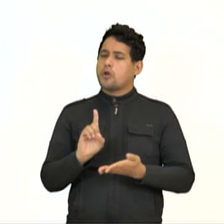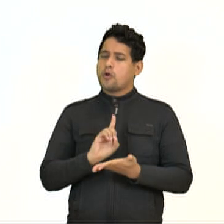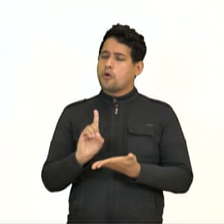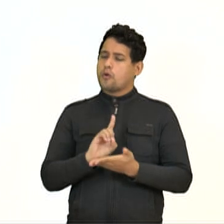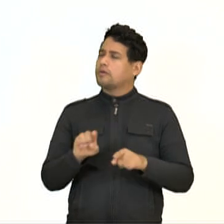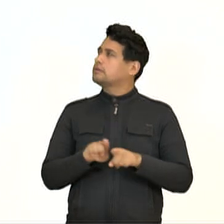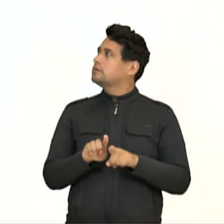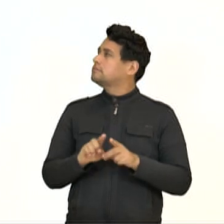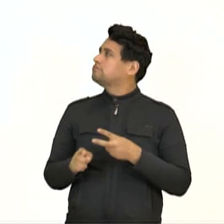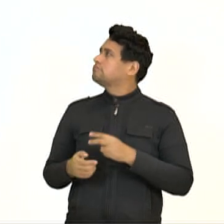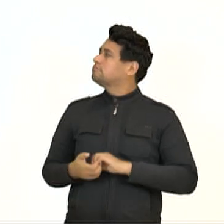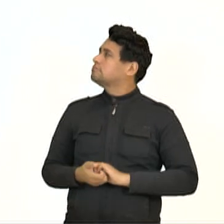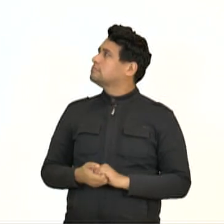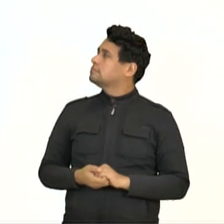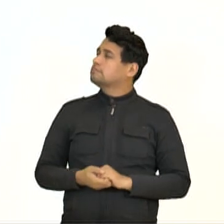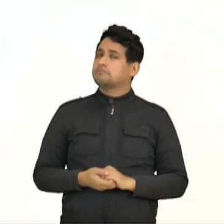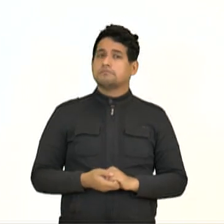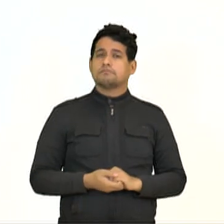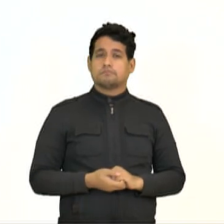$625.